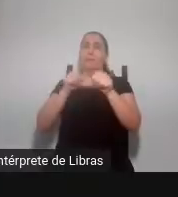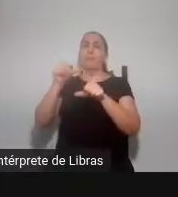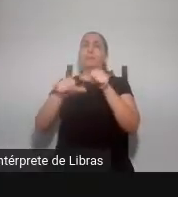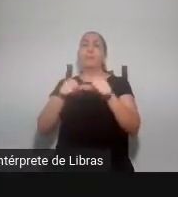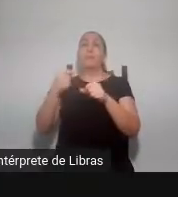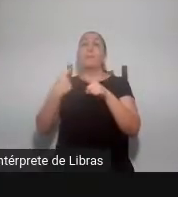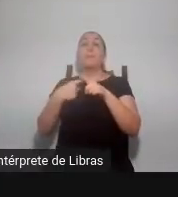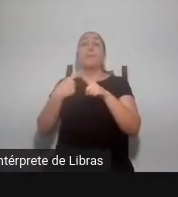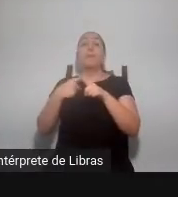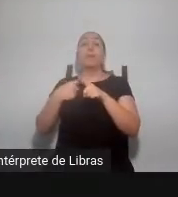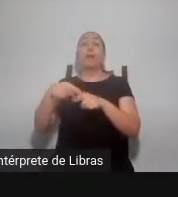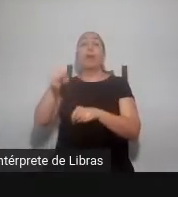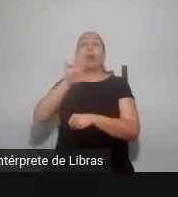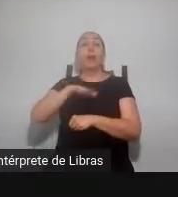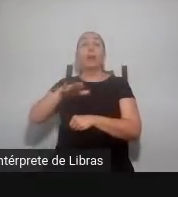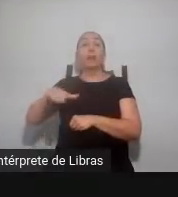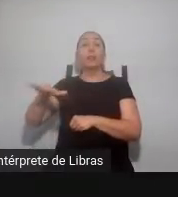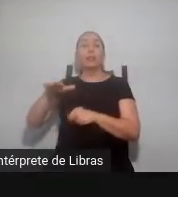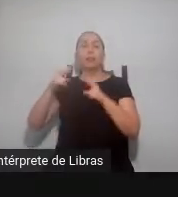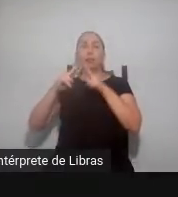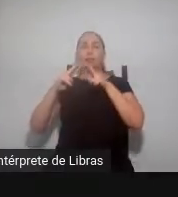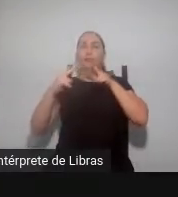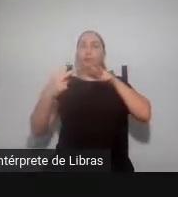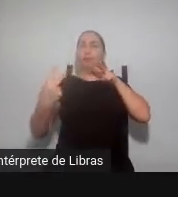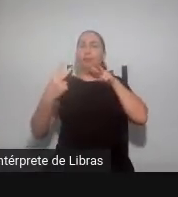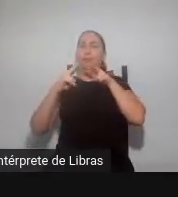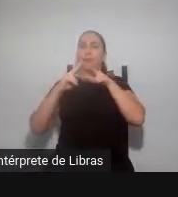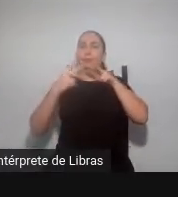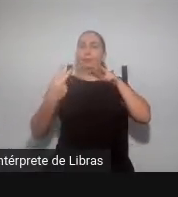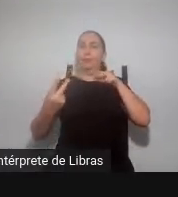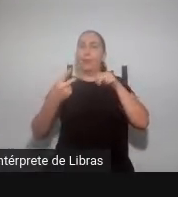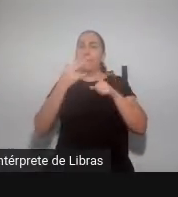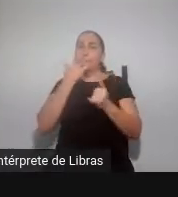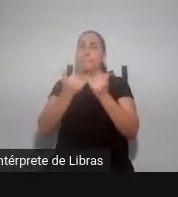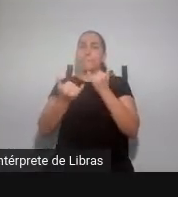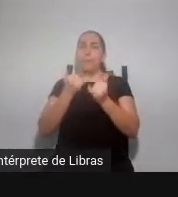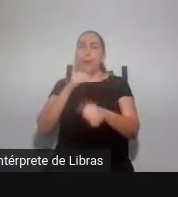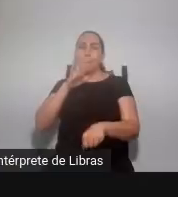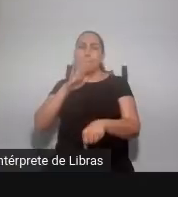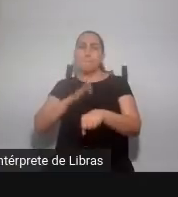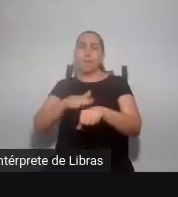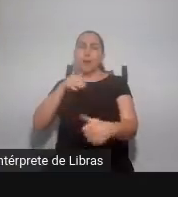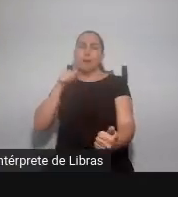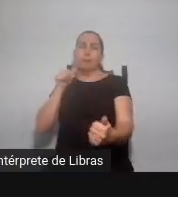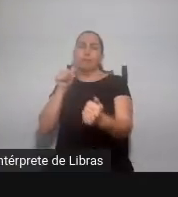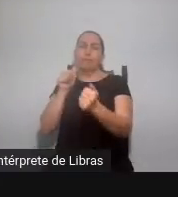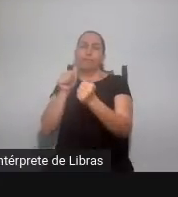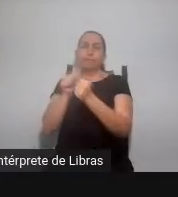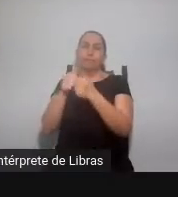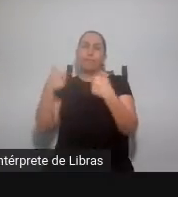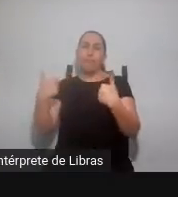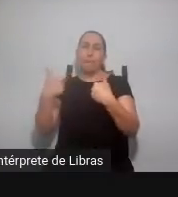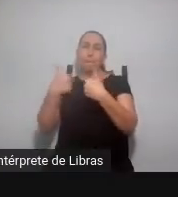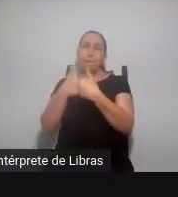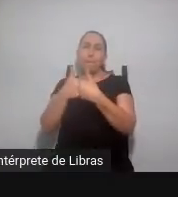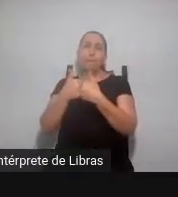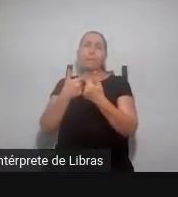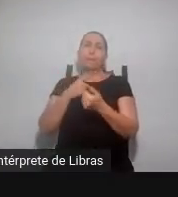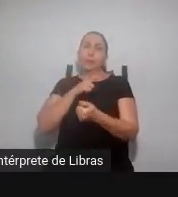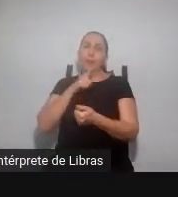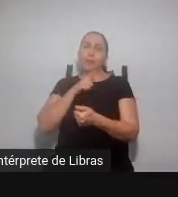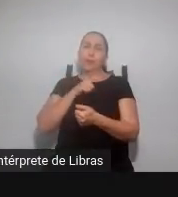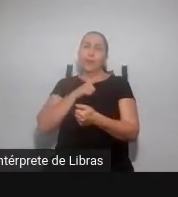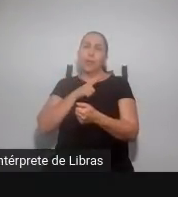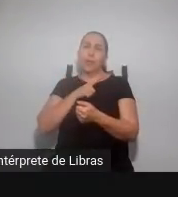famílias acompanhassem mais e mais intensamente as nossas propostas, mas também